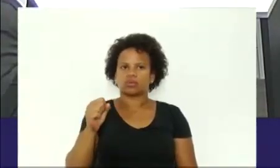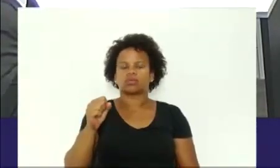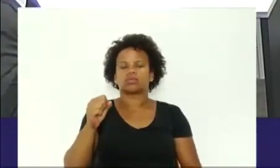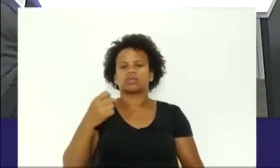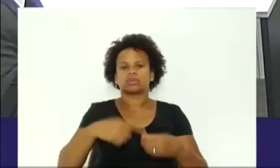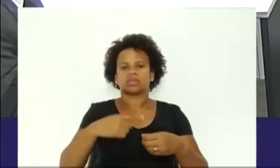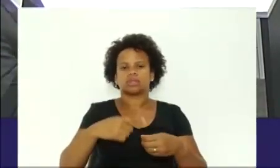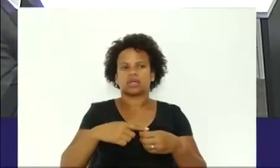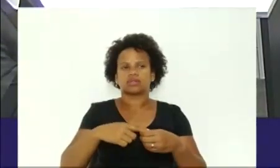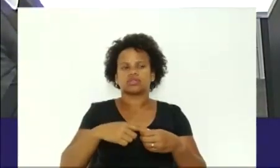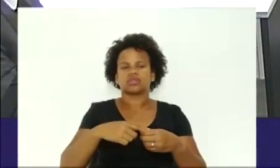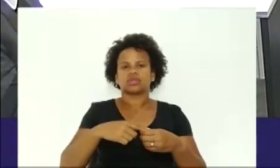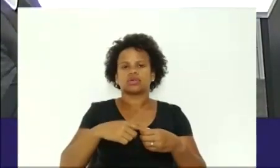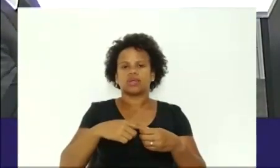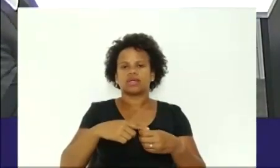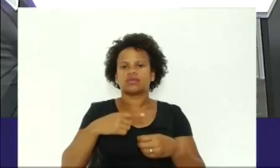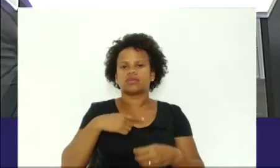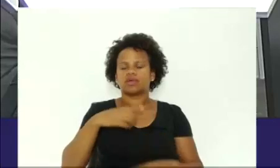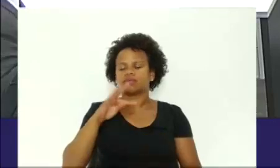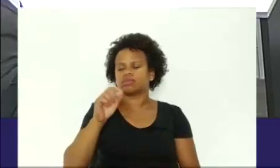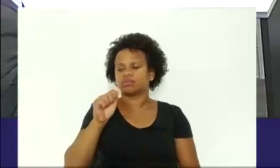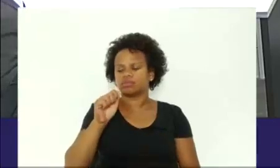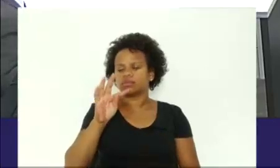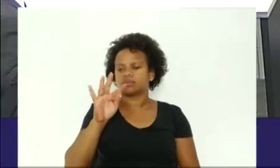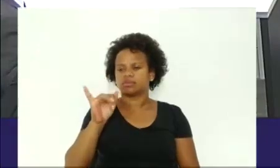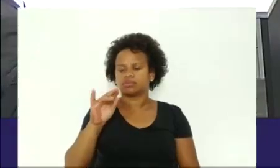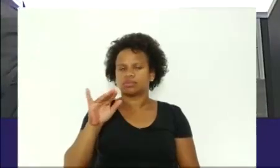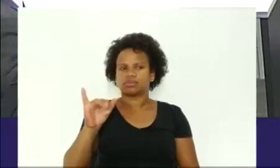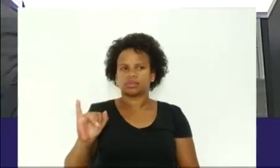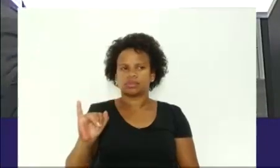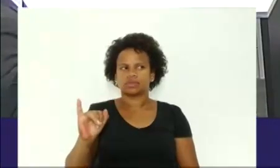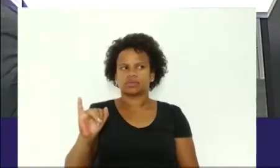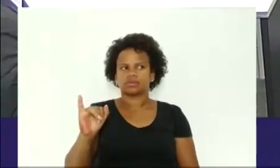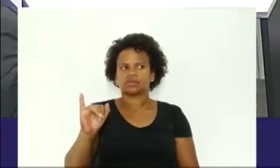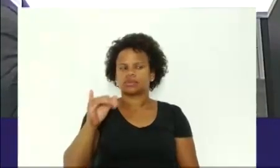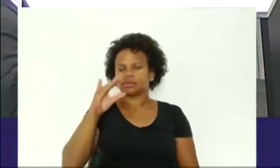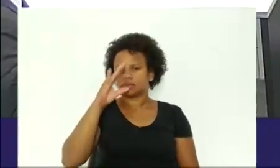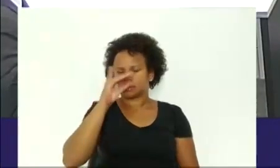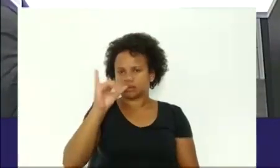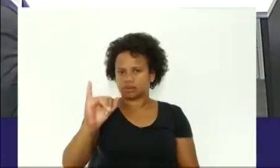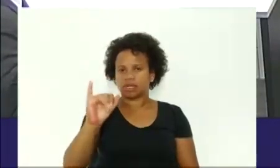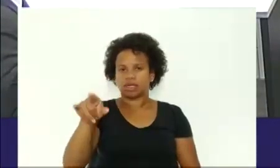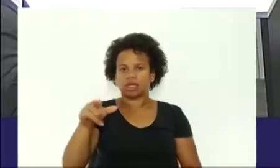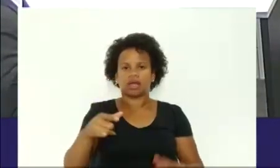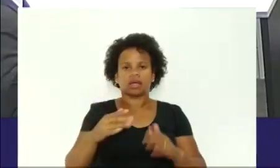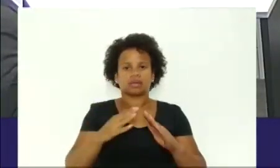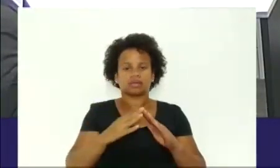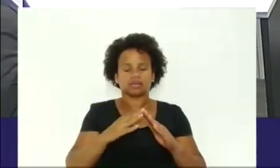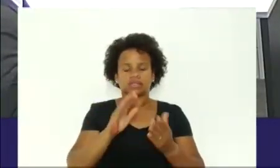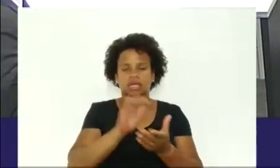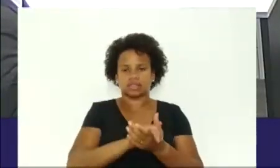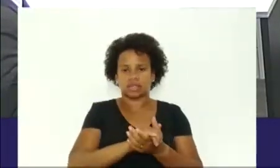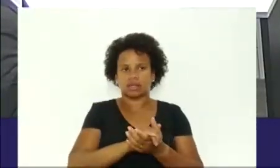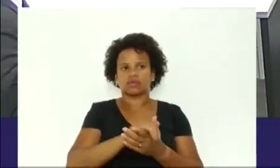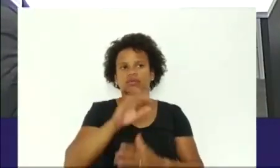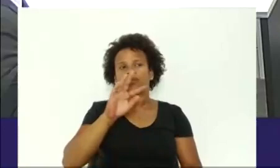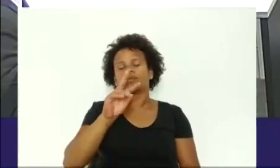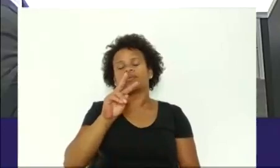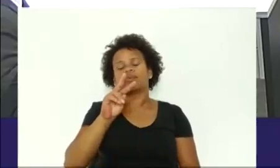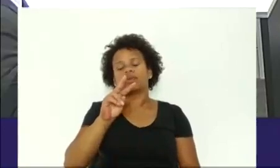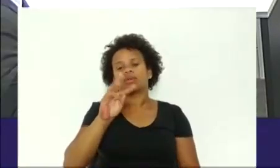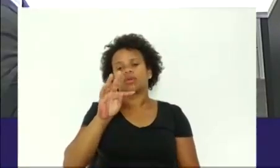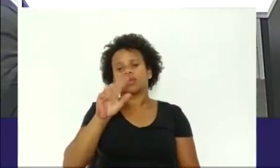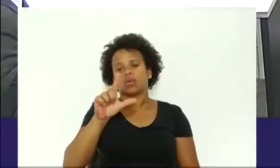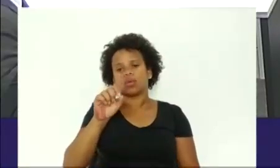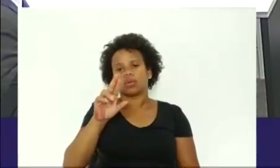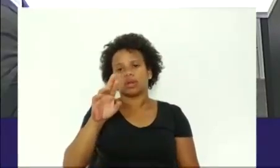É filha de Oswaldo Vieira de Camargo e de Maria Terezinha Vieira de Camargo, casada com Lourenço Talamonte Neto e mãe de 2